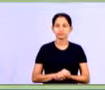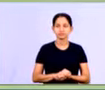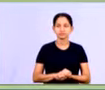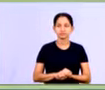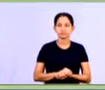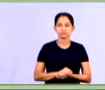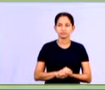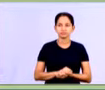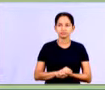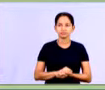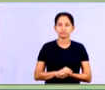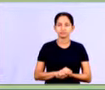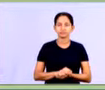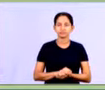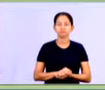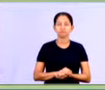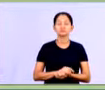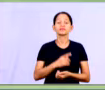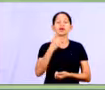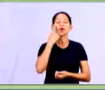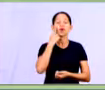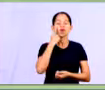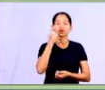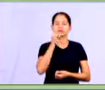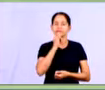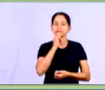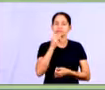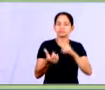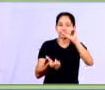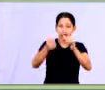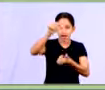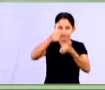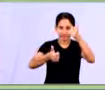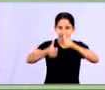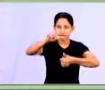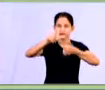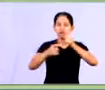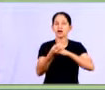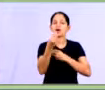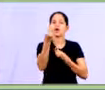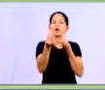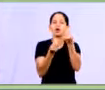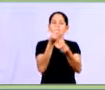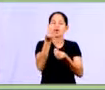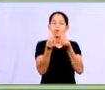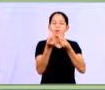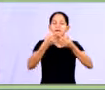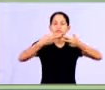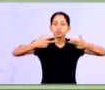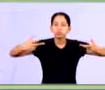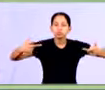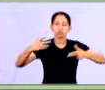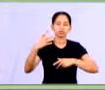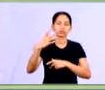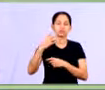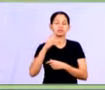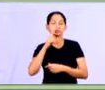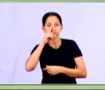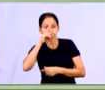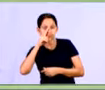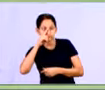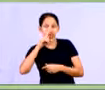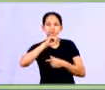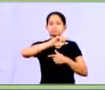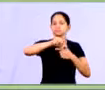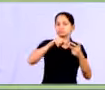Vamos lá, professora. Vamos hoje analisar a aplicabilidade dos conceitos da aula passada: risco, incerteza